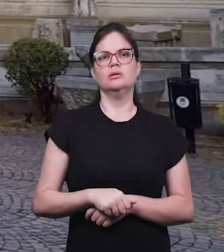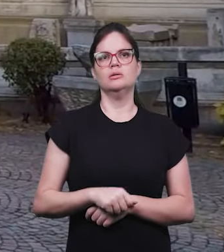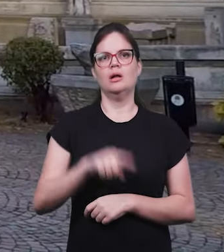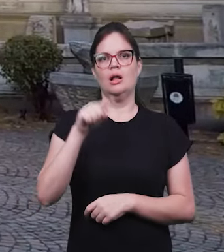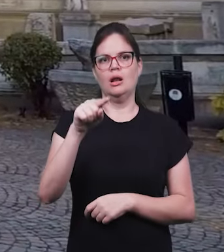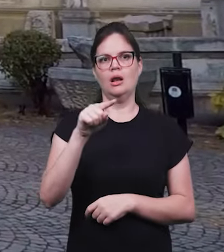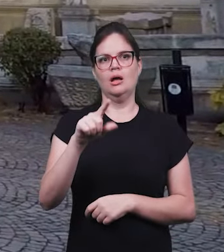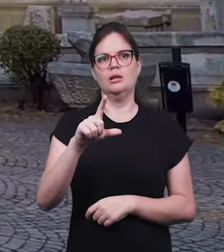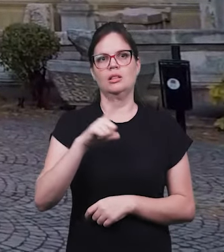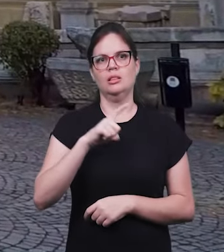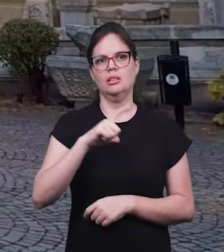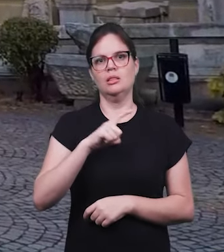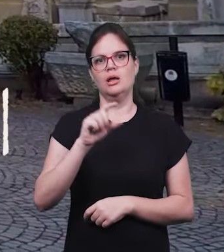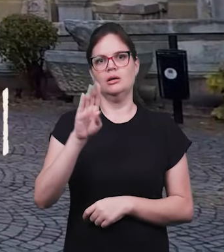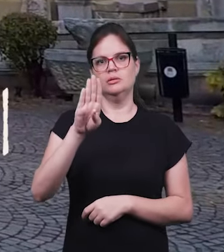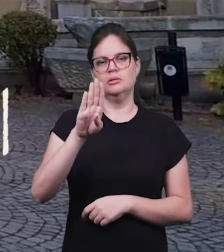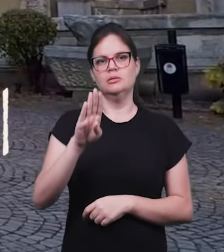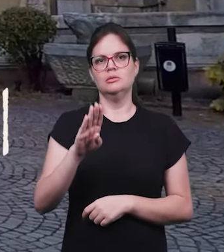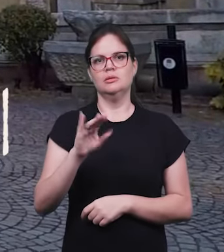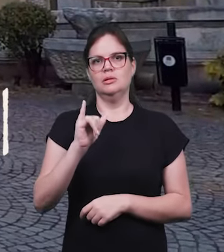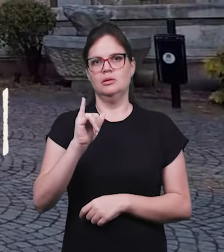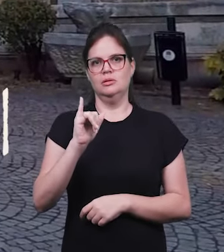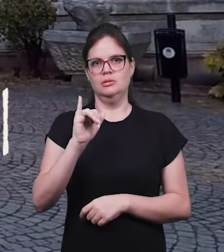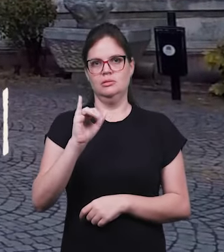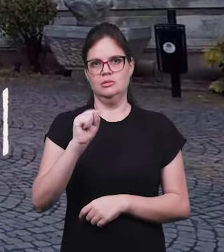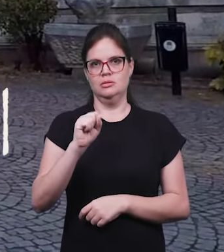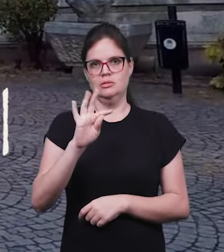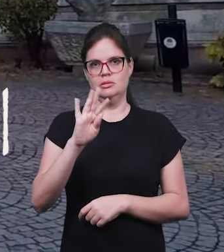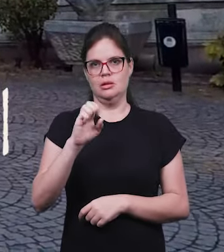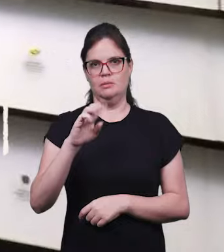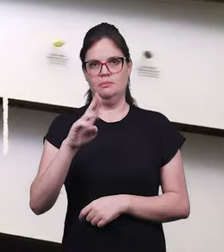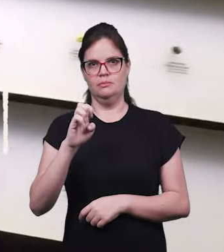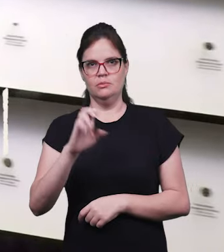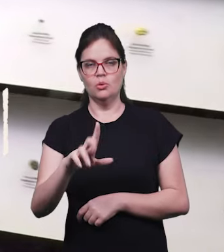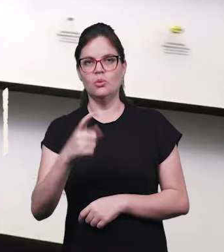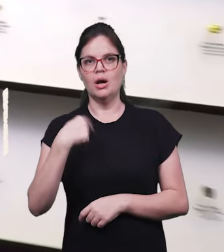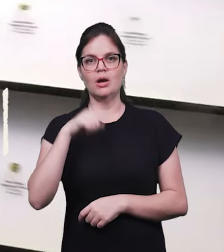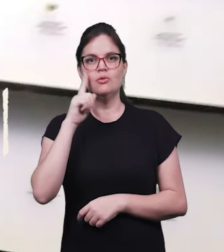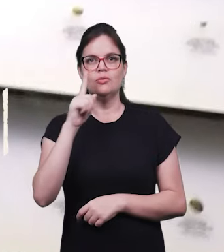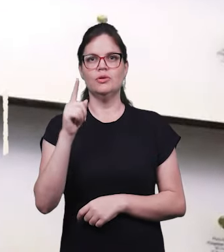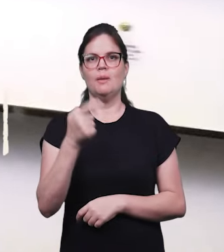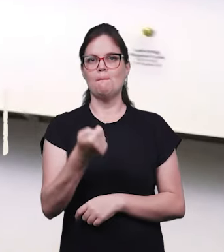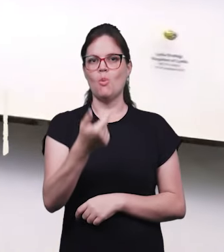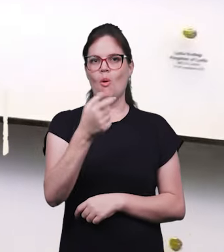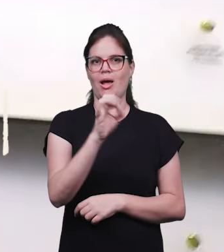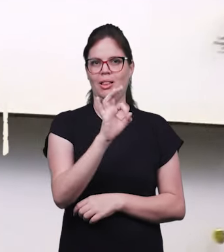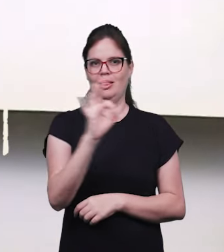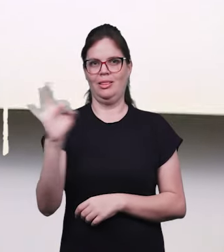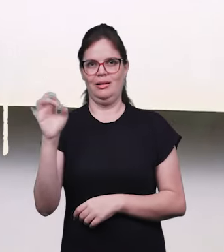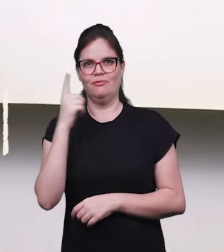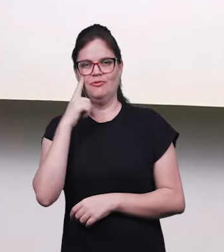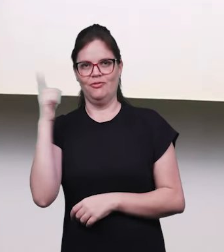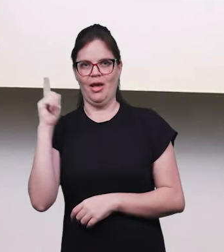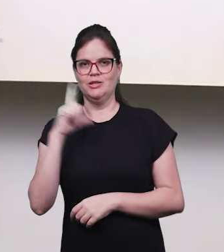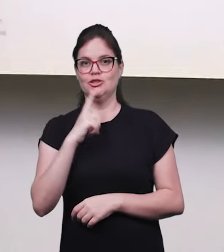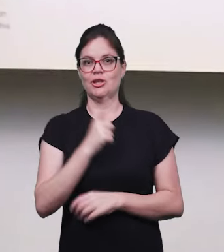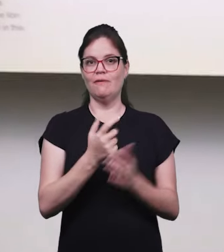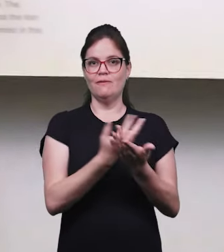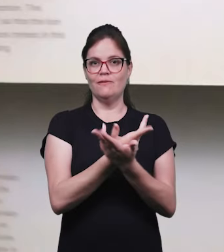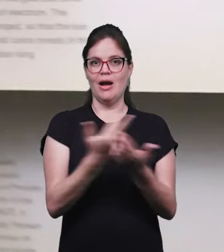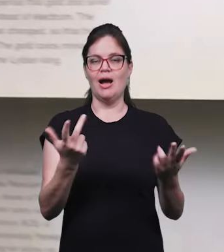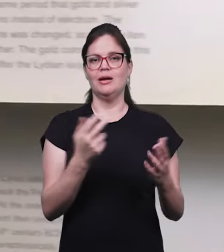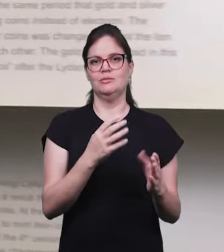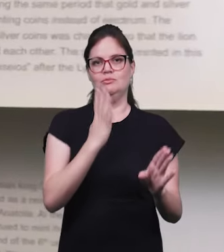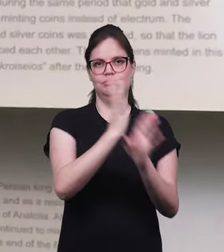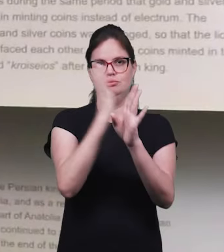dárico, a moeda de Dario. Vai ser visto aqui, nós vamos passar aqui, e eu filmei lá. Eles têm vários, né, encontrados,